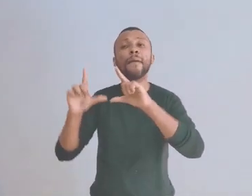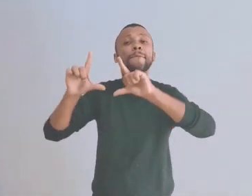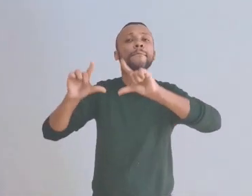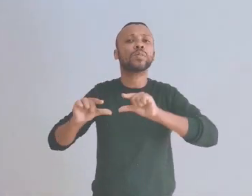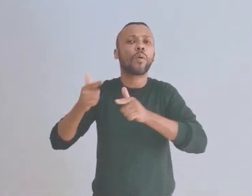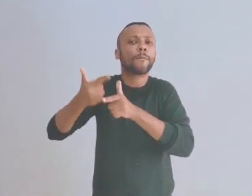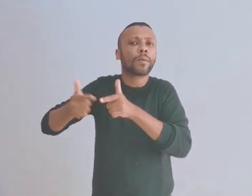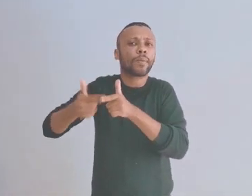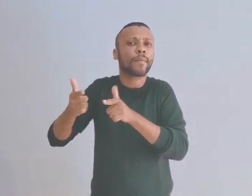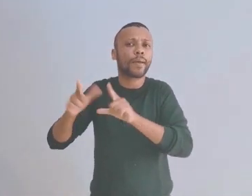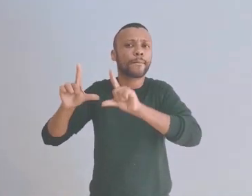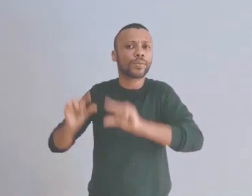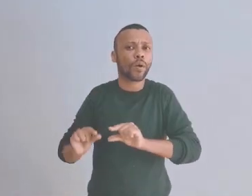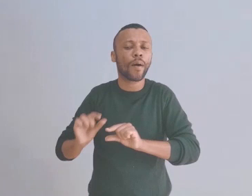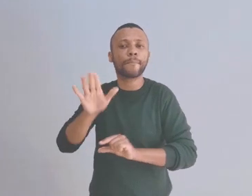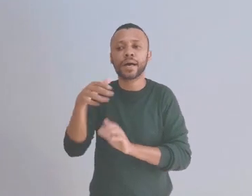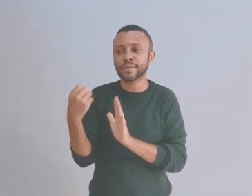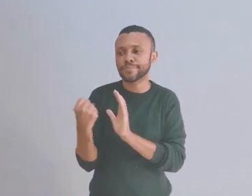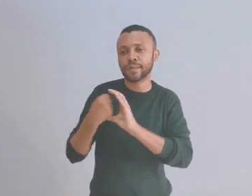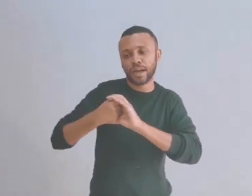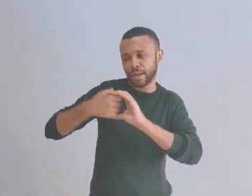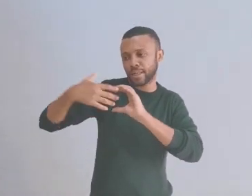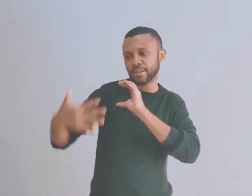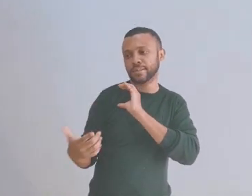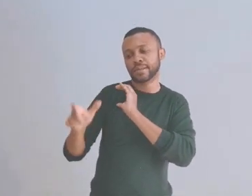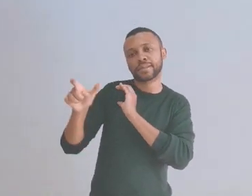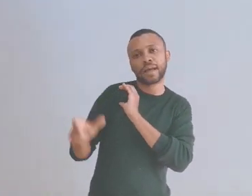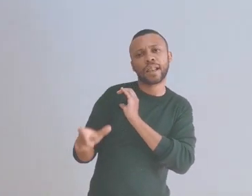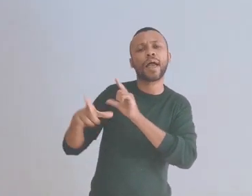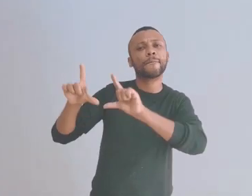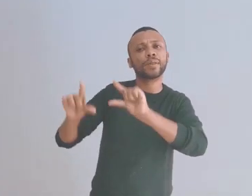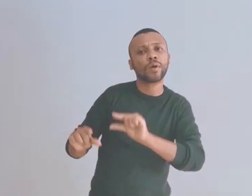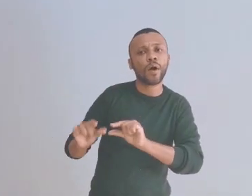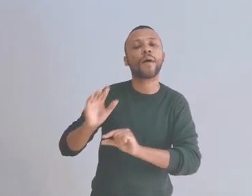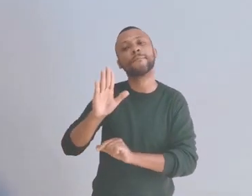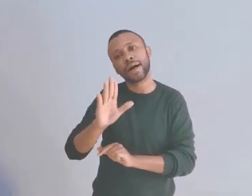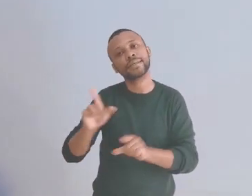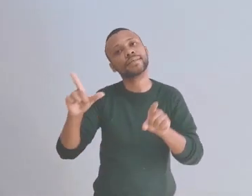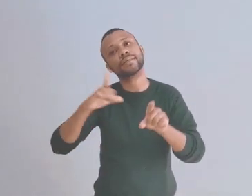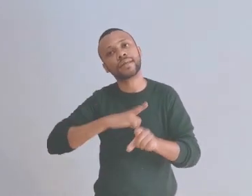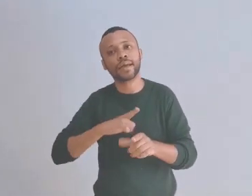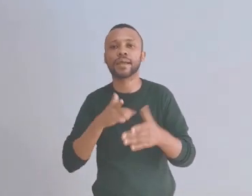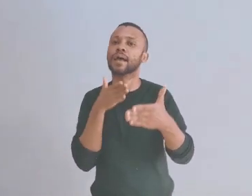Sim, a condição... A condição dela é um pouco menor, mas tem as limitações,